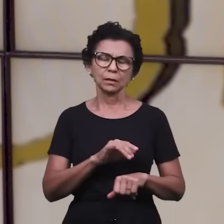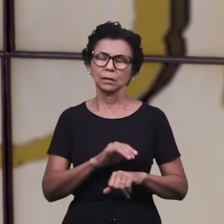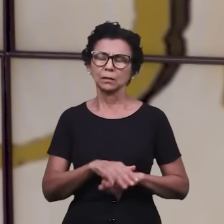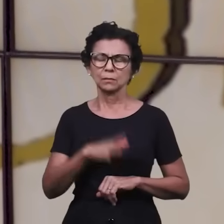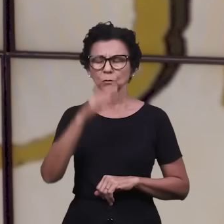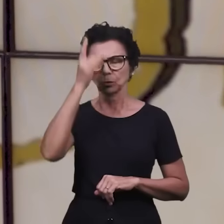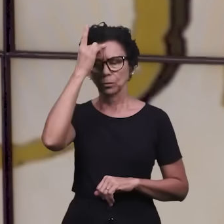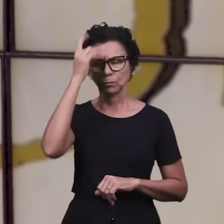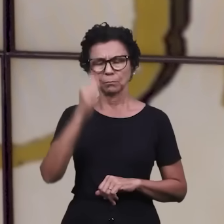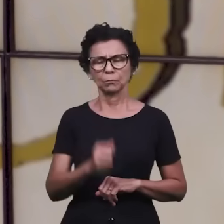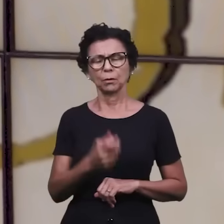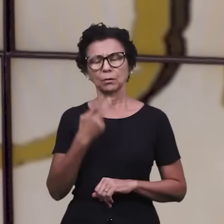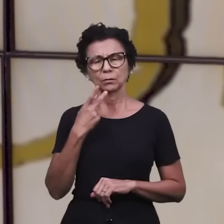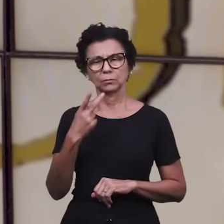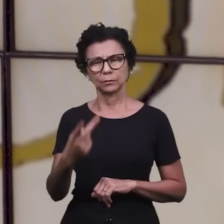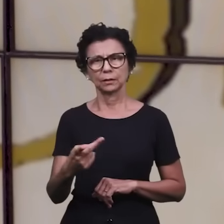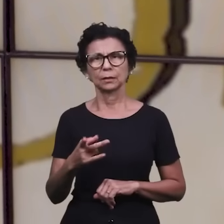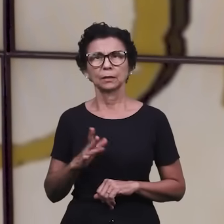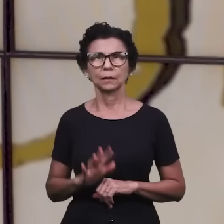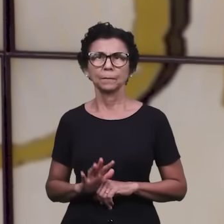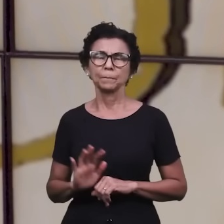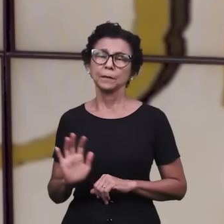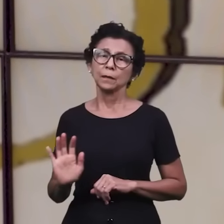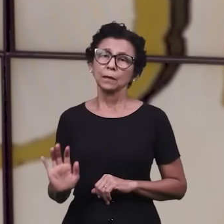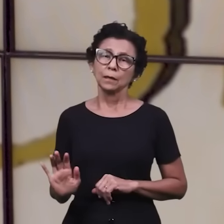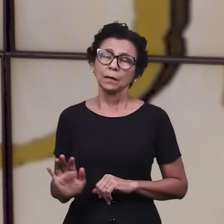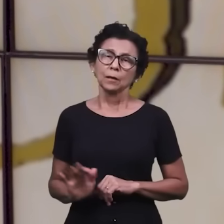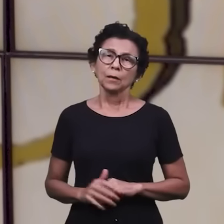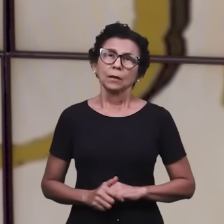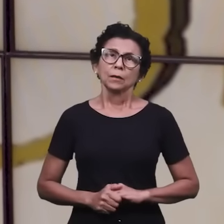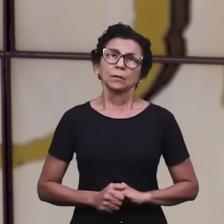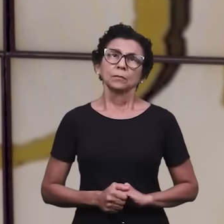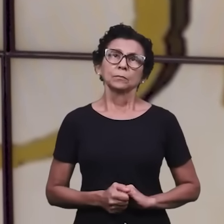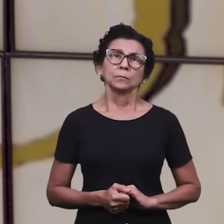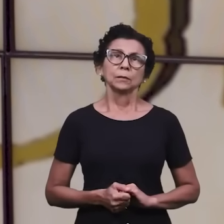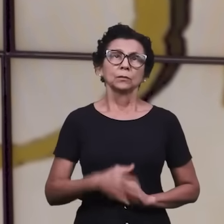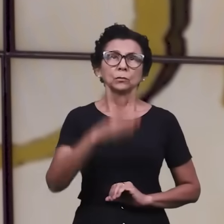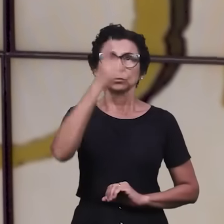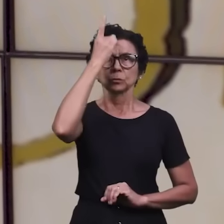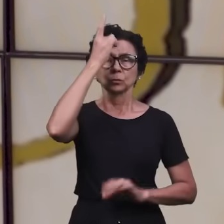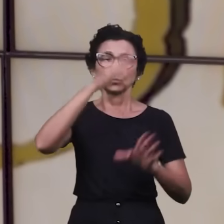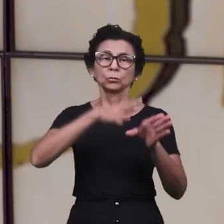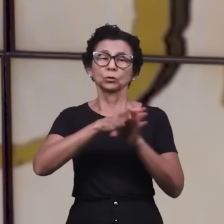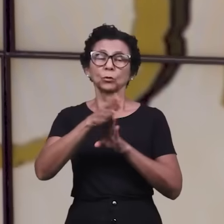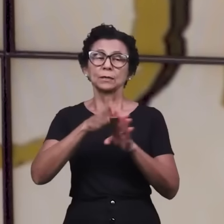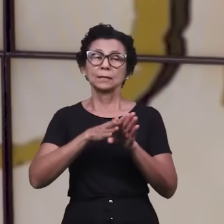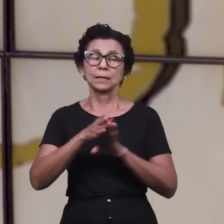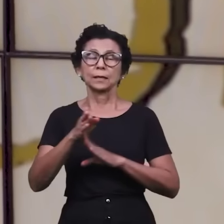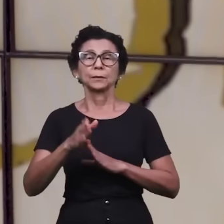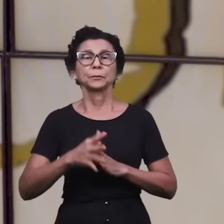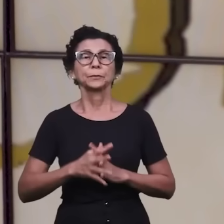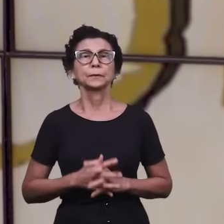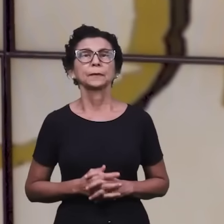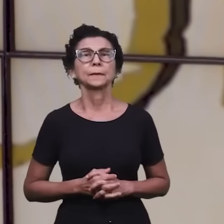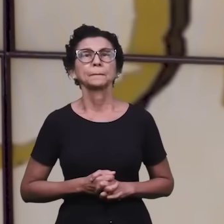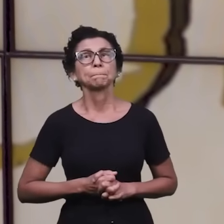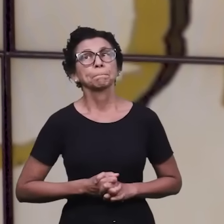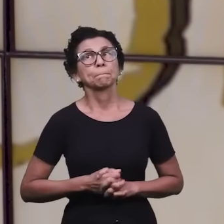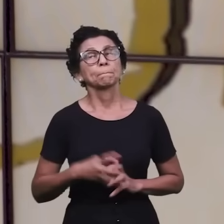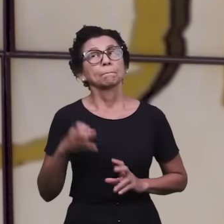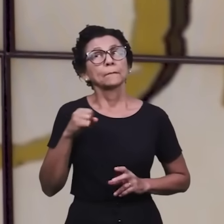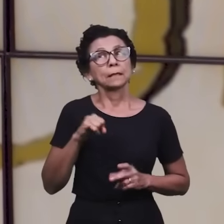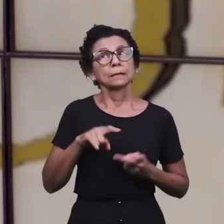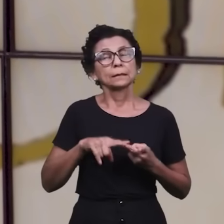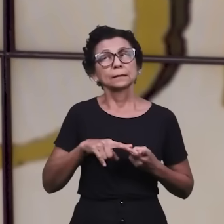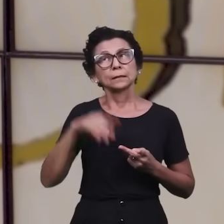consolo, é ali mesmo. Agora, se é um dom de exortação, se é um dom que traz alguma orientação, se é um dom que